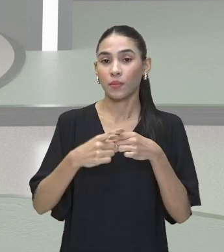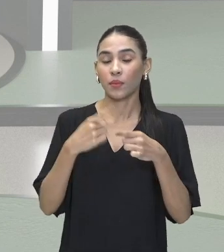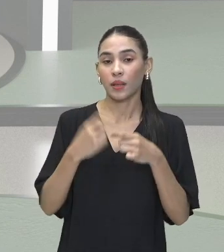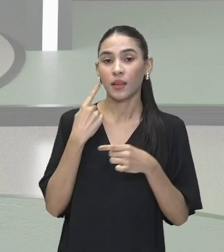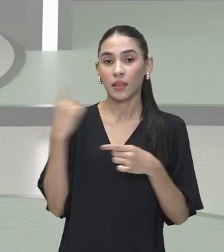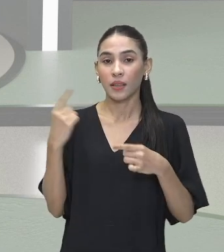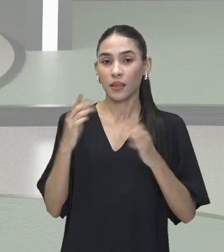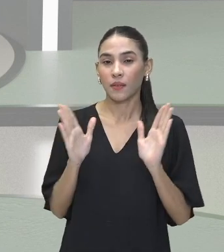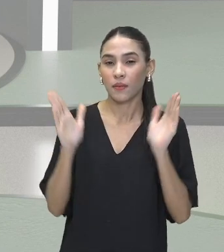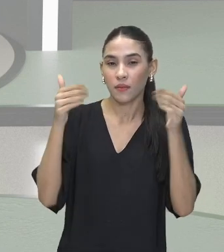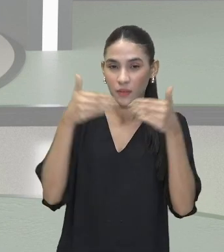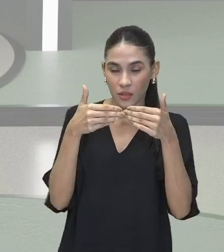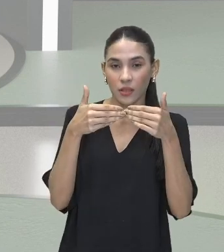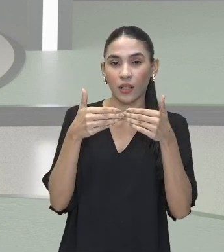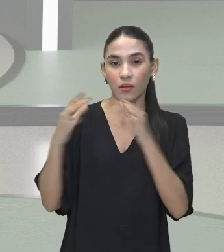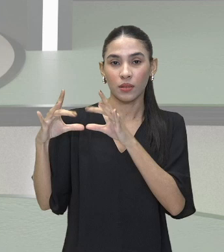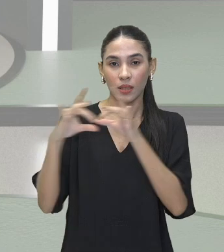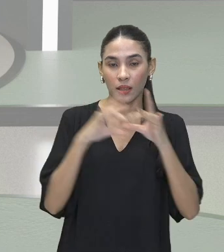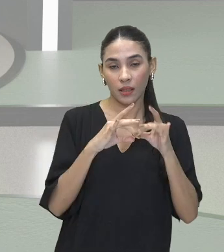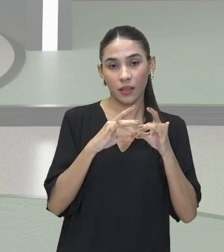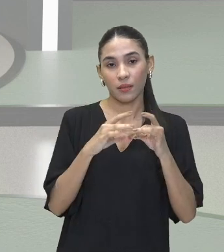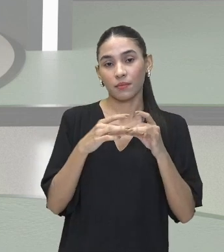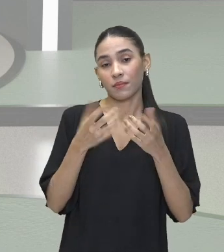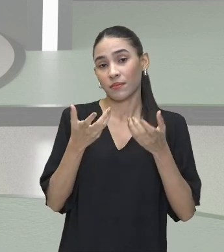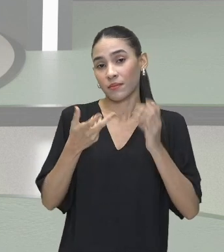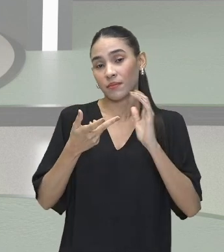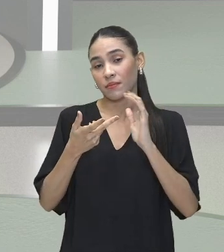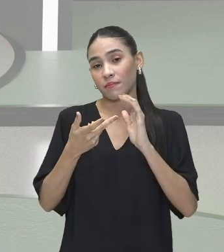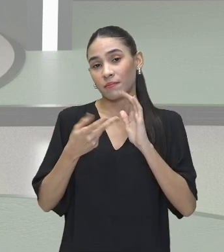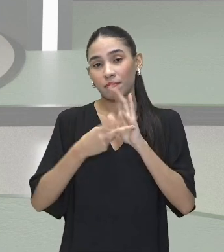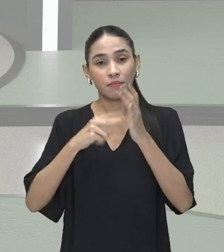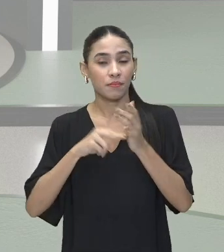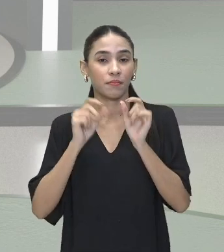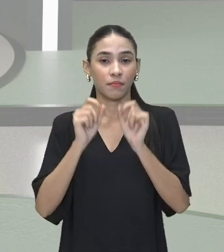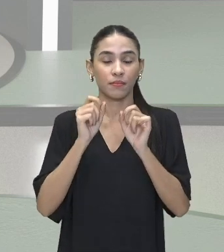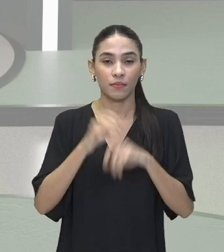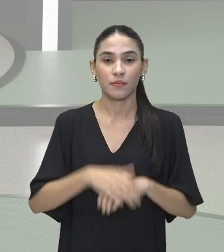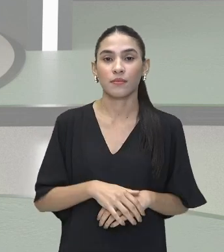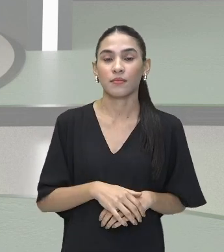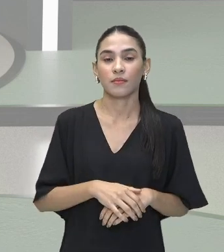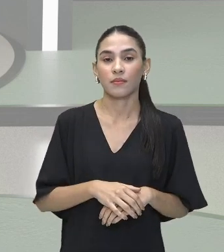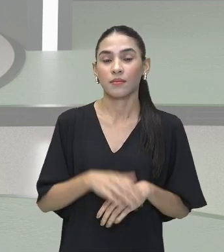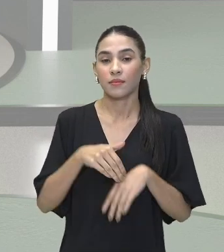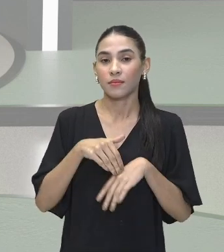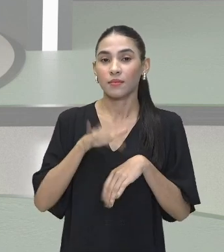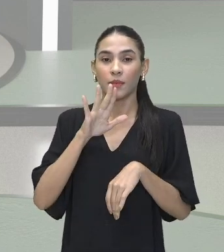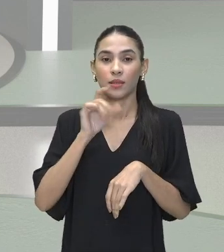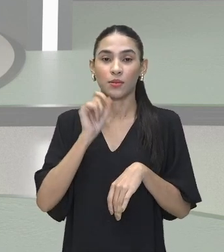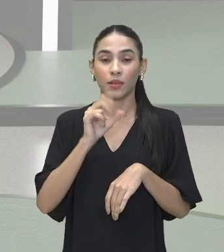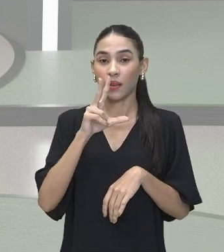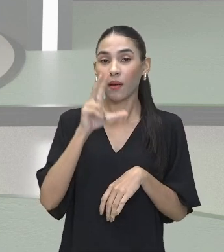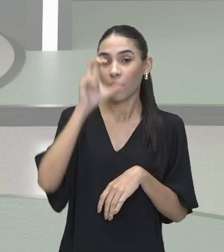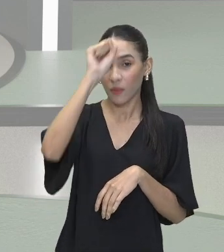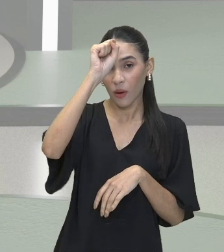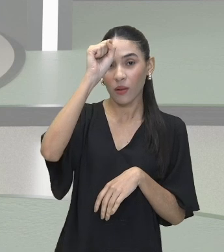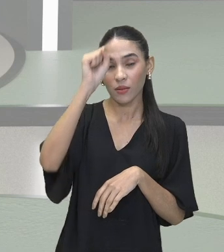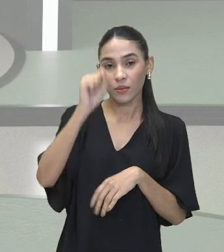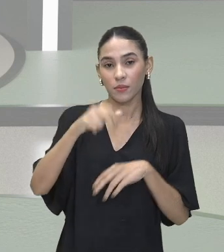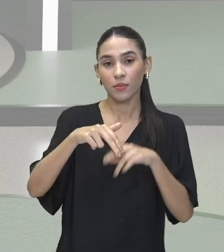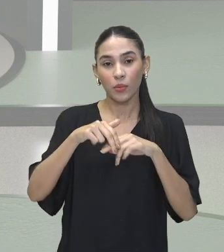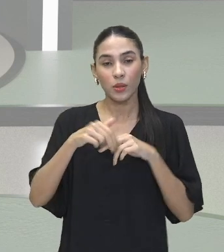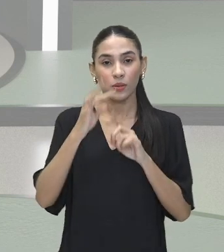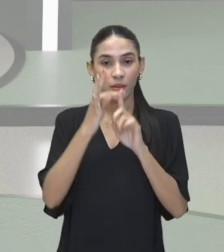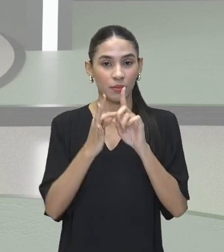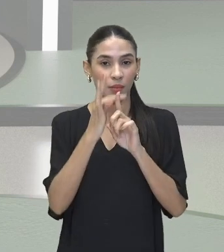mais fechadinhos, então quer dizer que eles são mais fortes, por isso que o ponto de